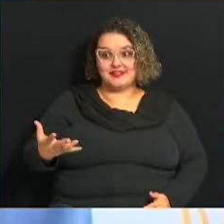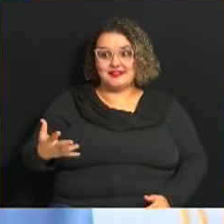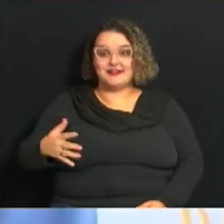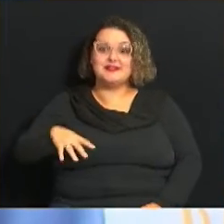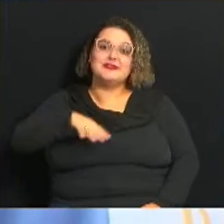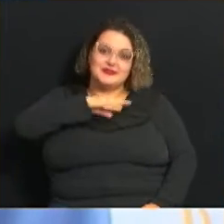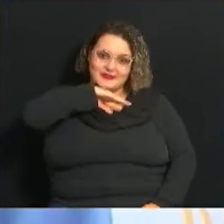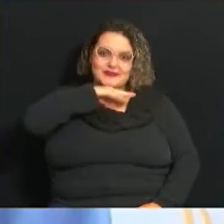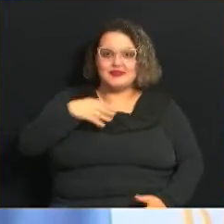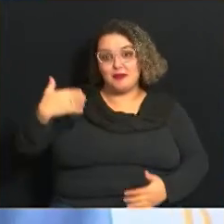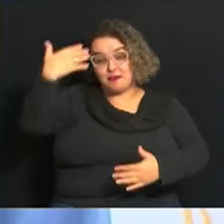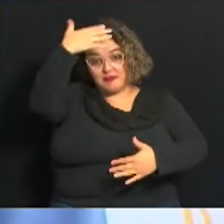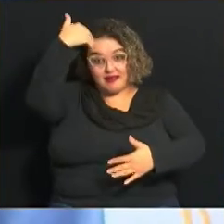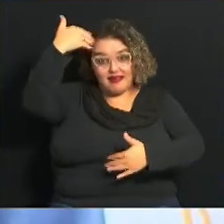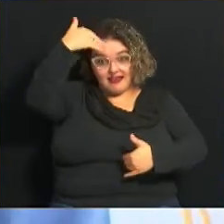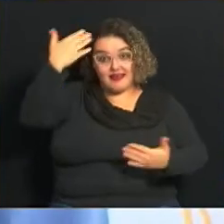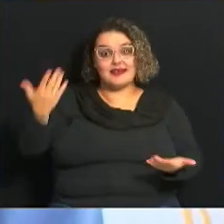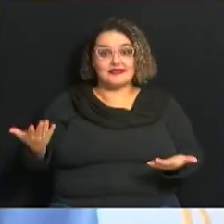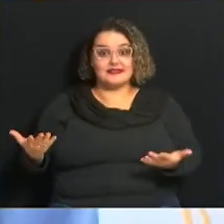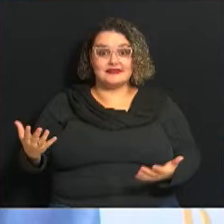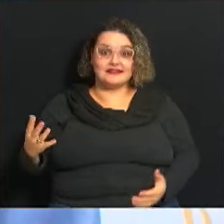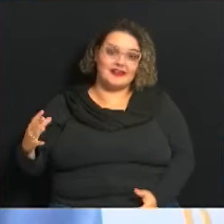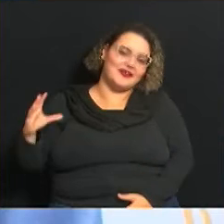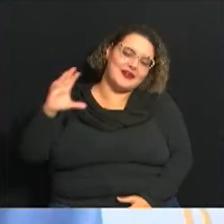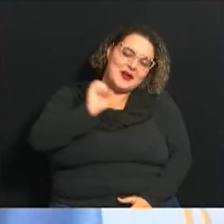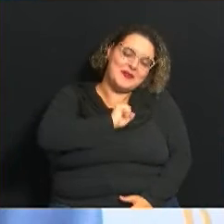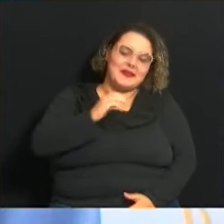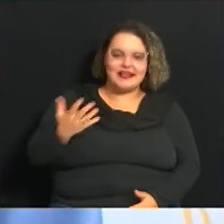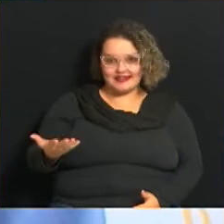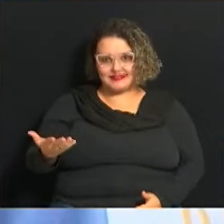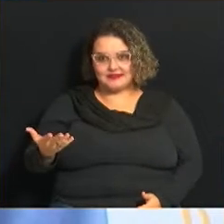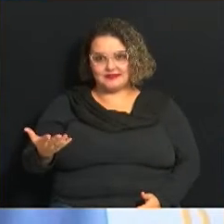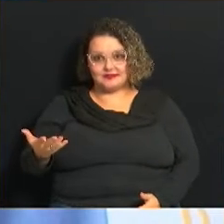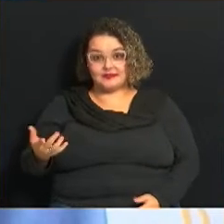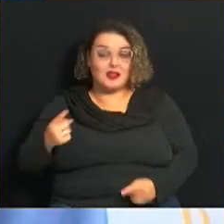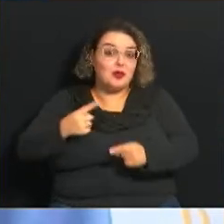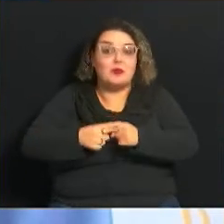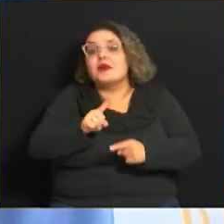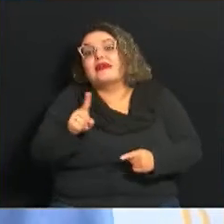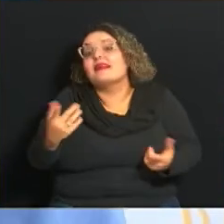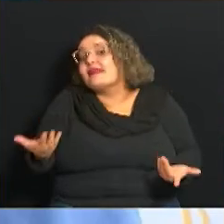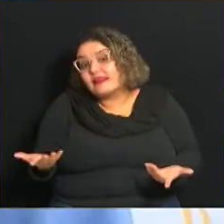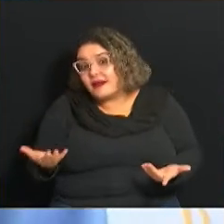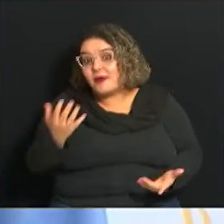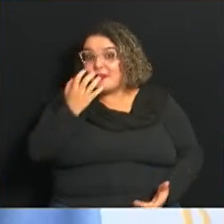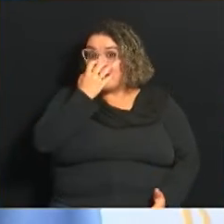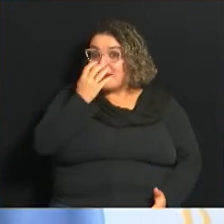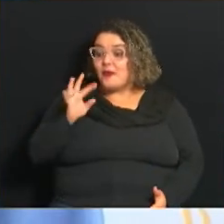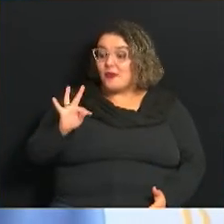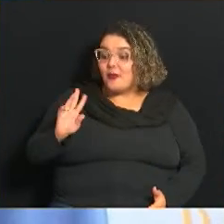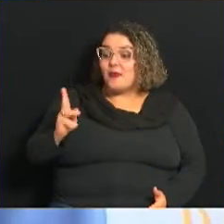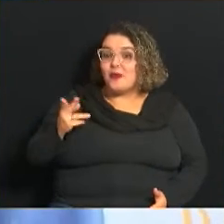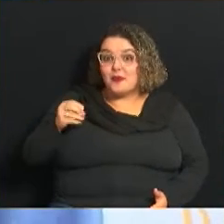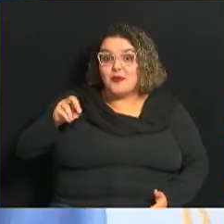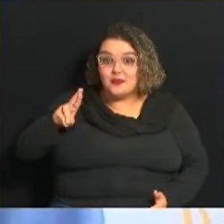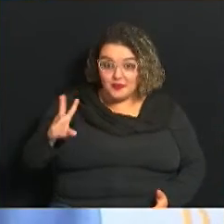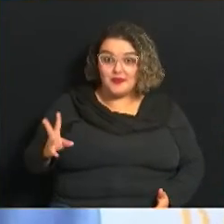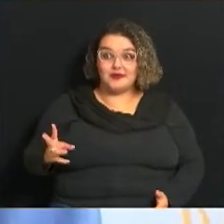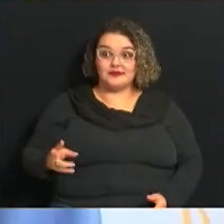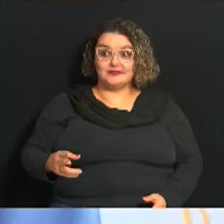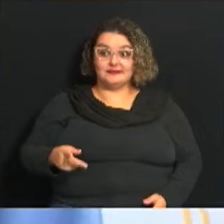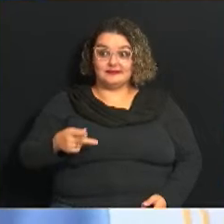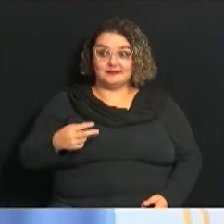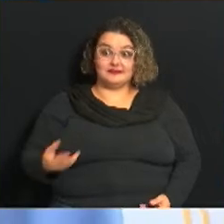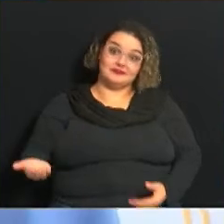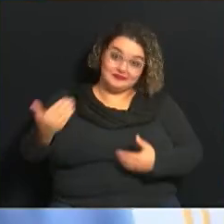mascote, a macaca, tão querida. E por que não, né? O Thor vem trazendo aí, como a gente falou antes, né?